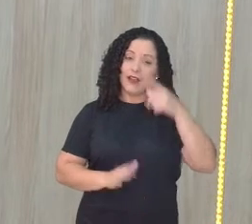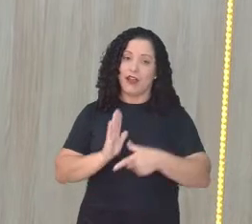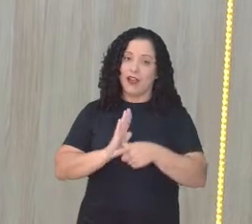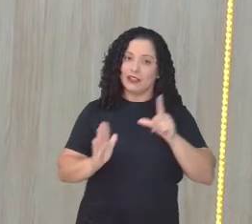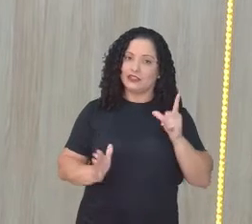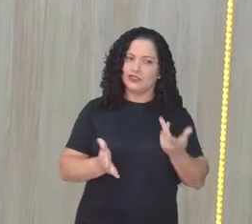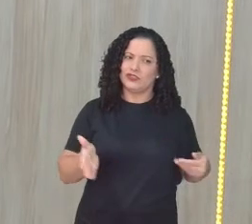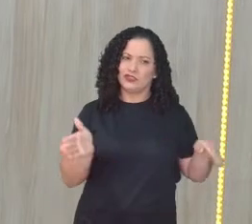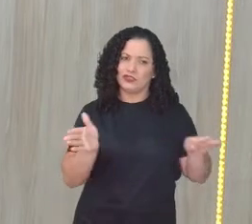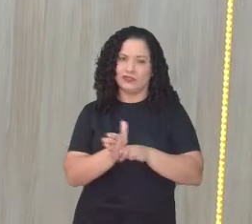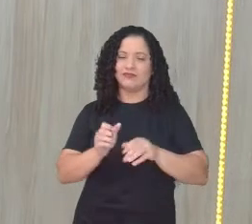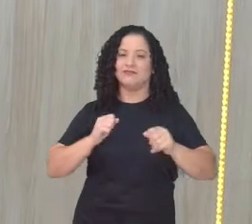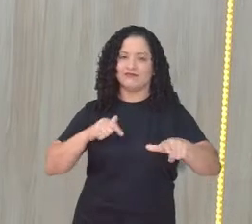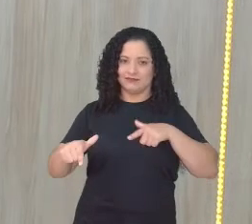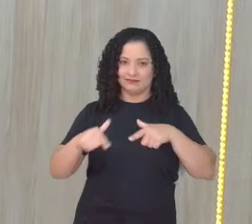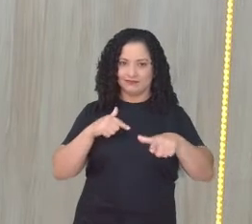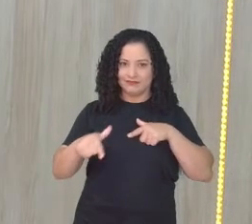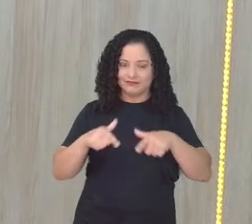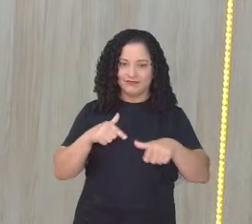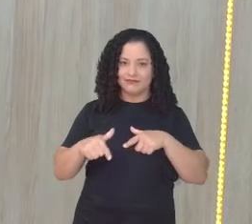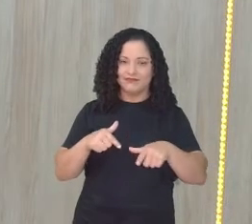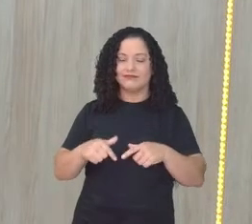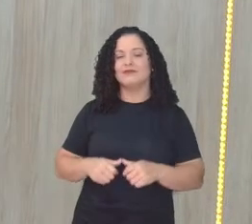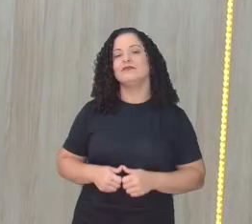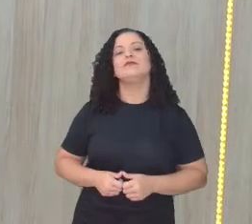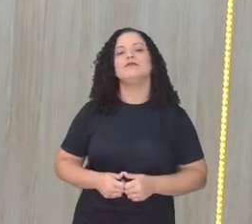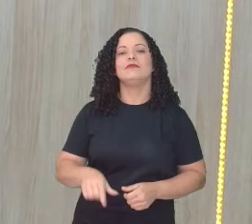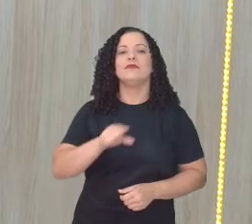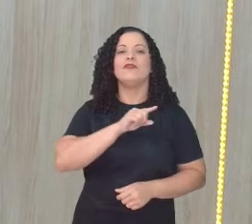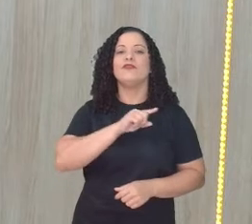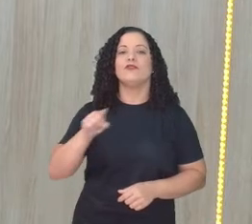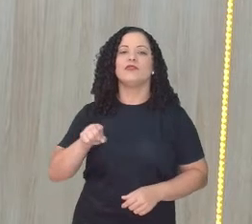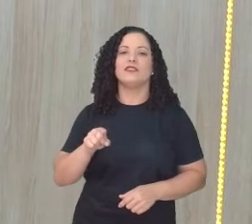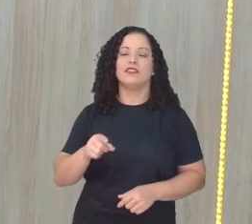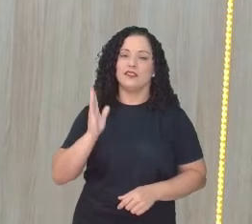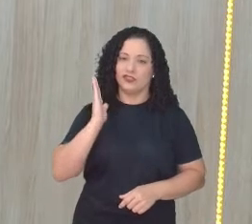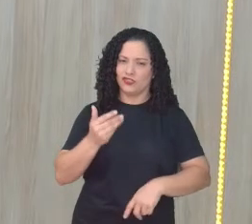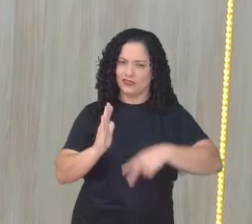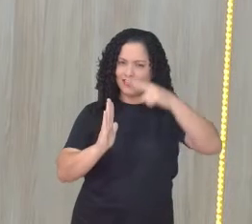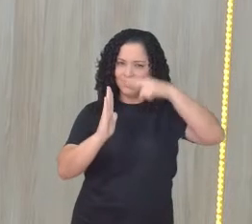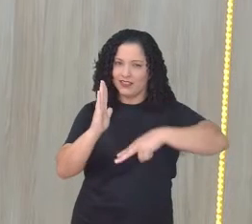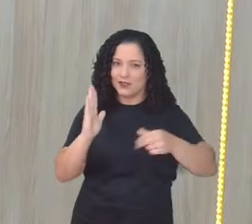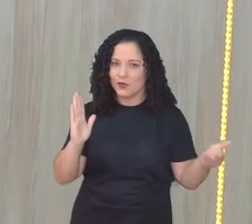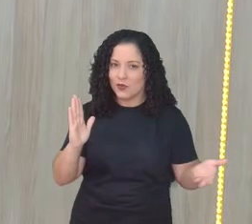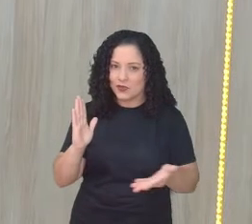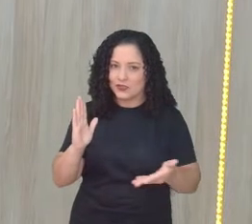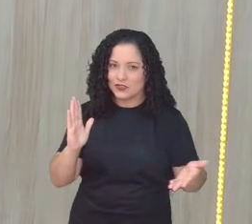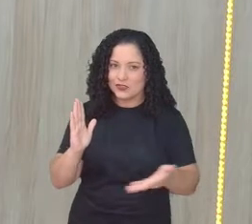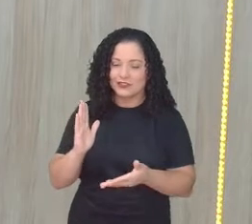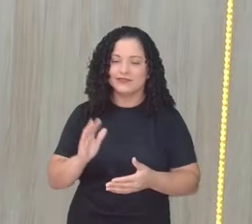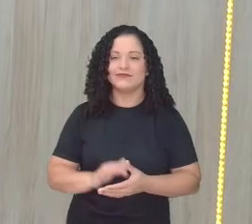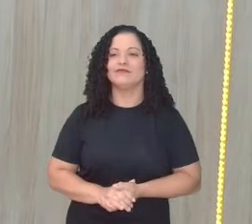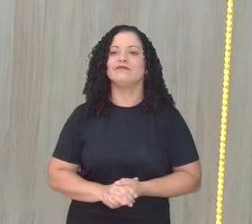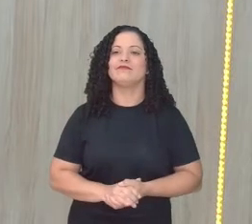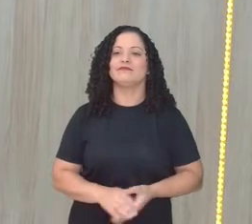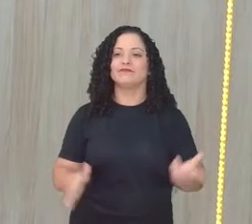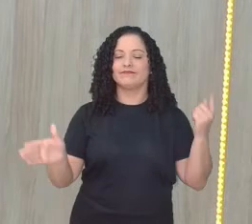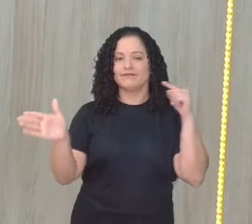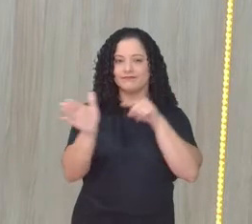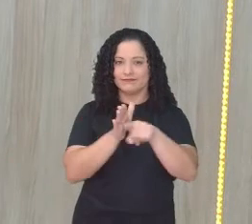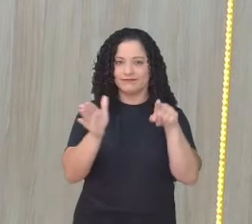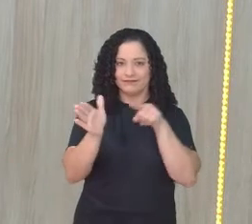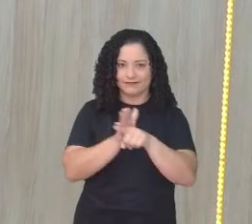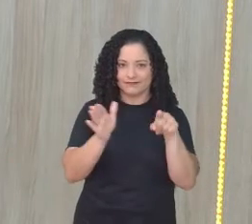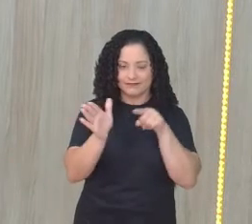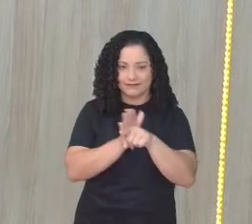o trabalho. E nesse sentido, você que está aí em casa, já leu alguma coisa hoje? Veja, a gente está fazendo essa pergunta aí,